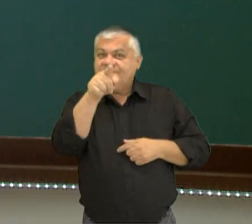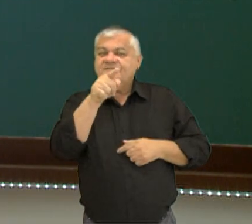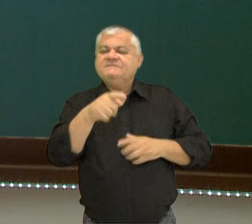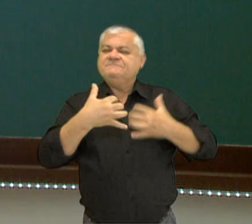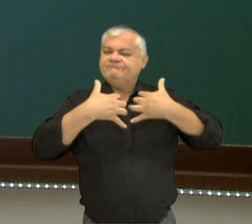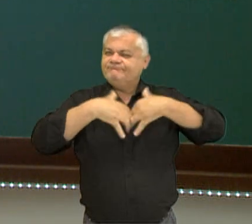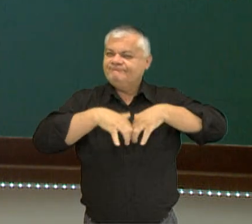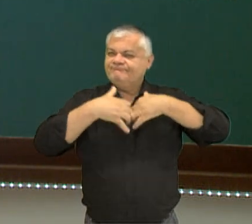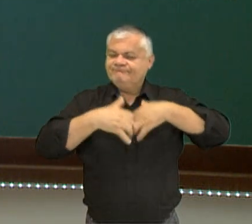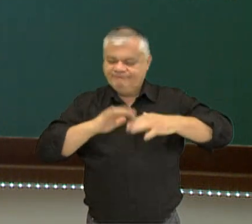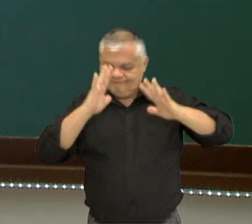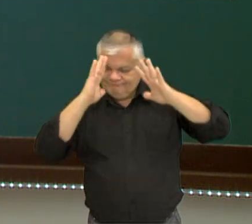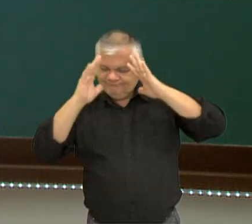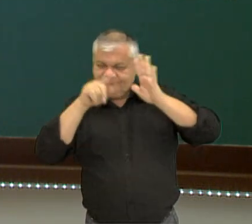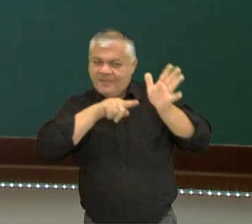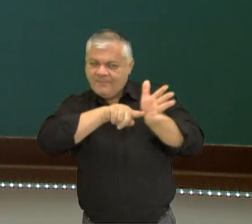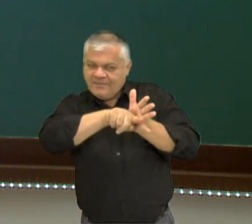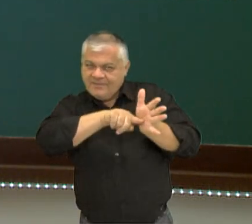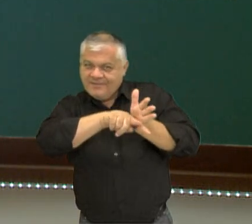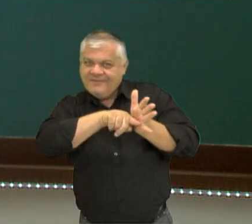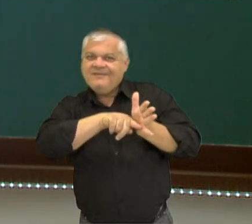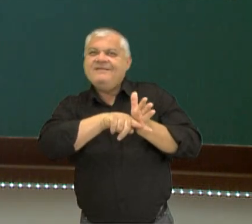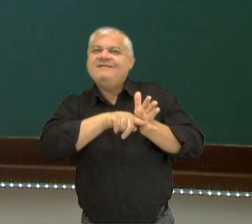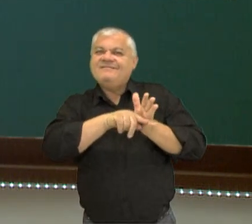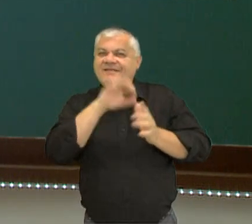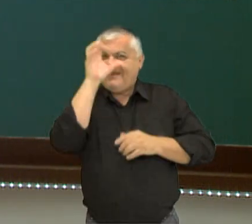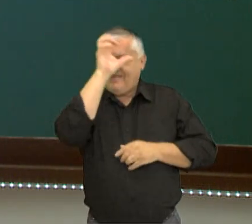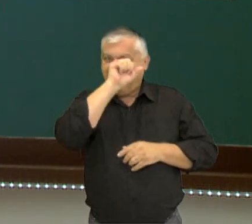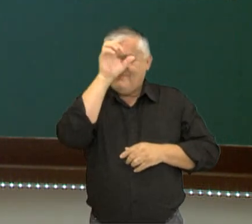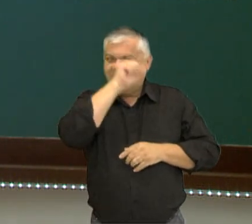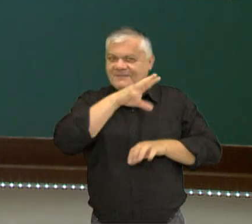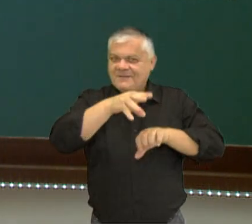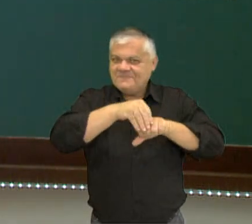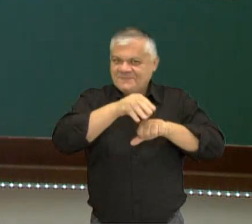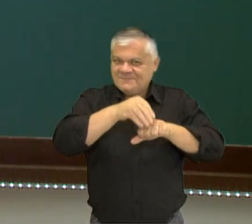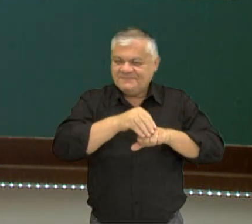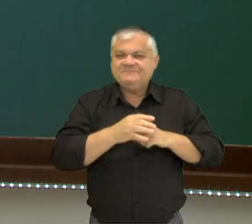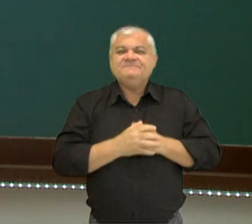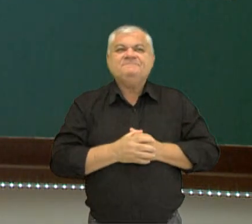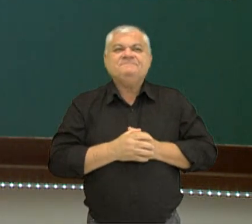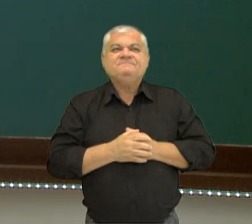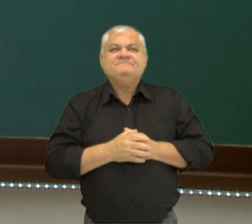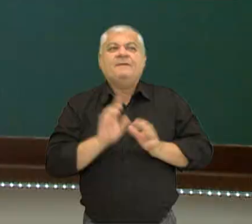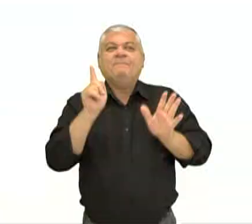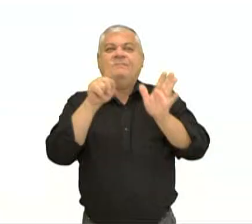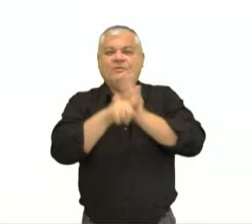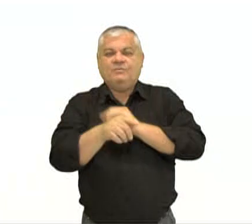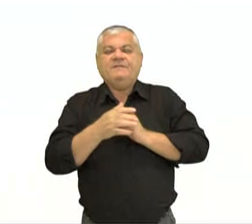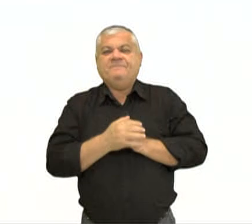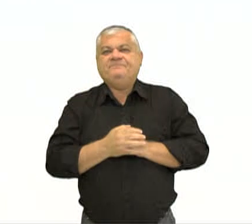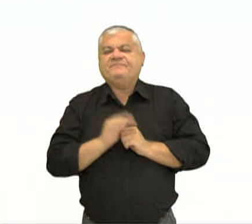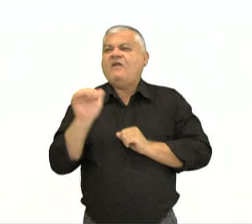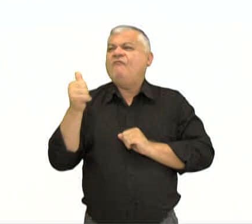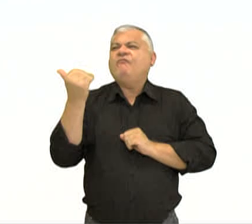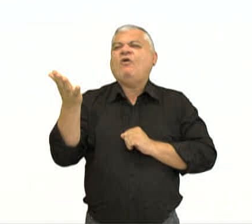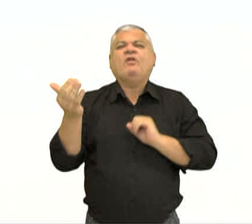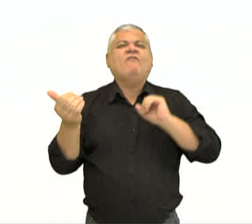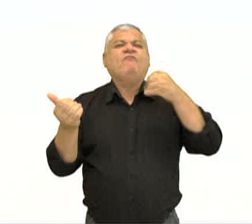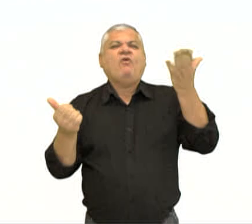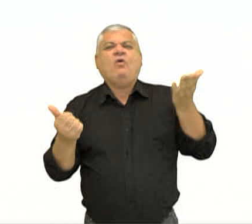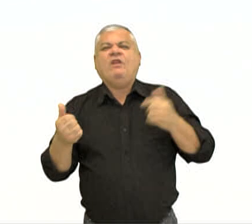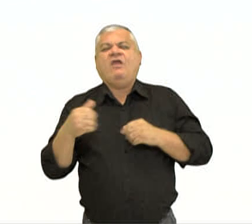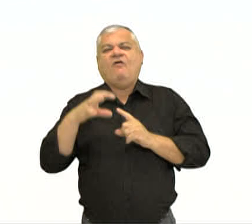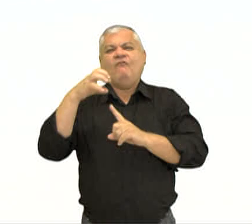para você pesquisar, praticar, aprender mais, tá? A questão é a seguinte: agentes externos